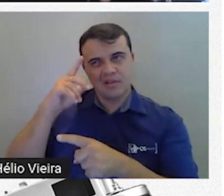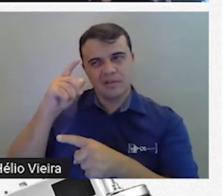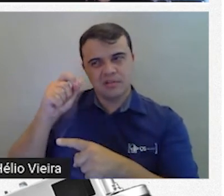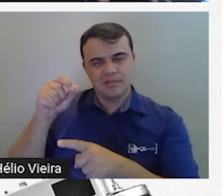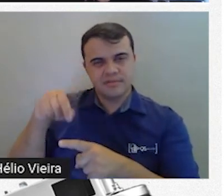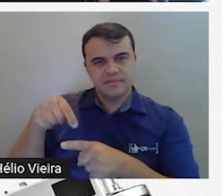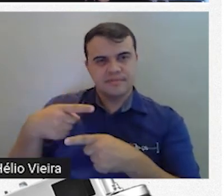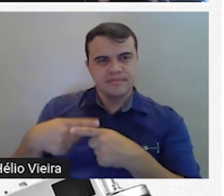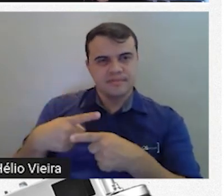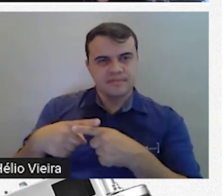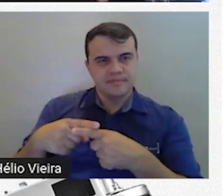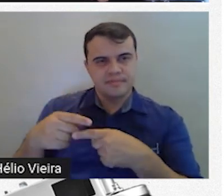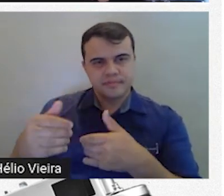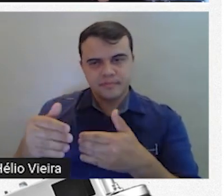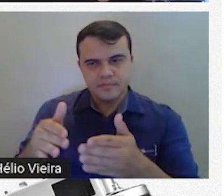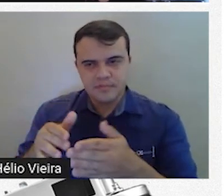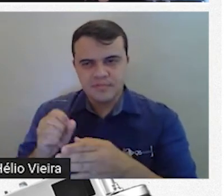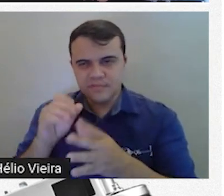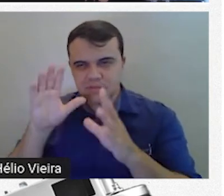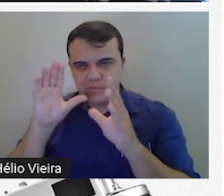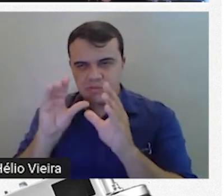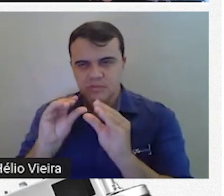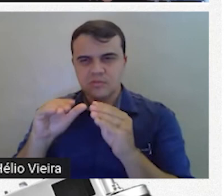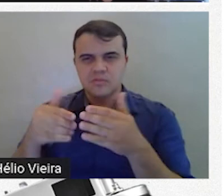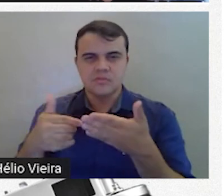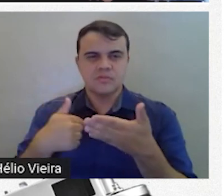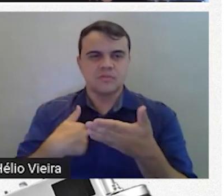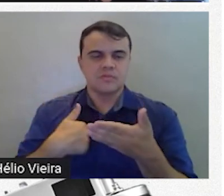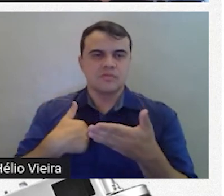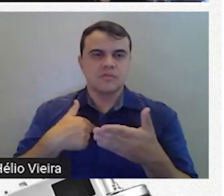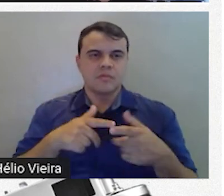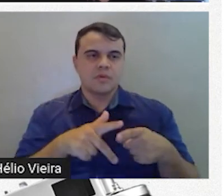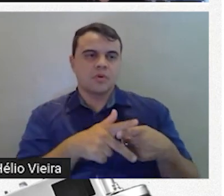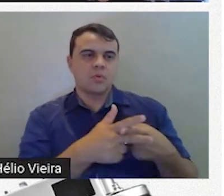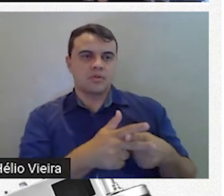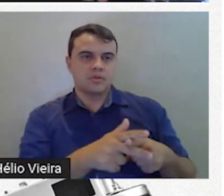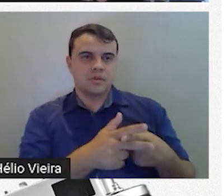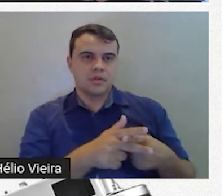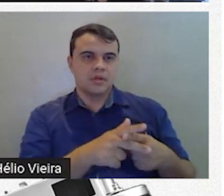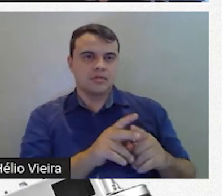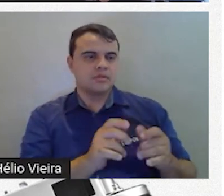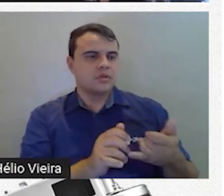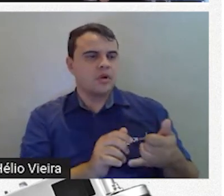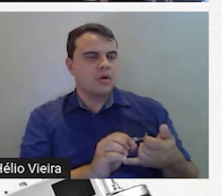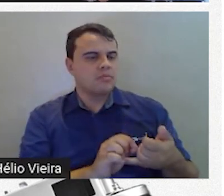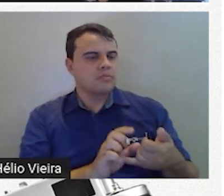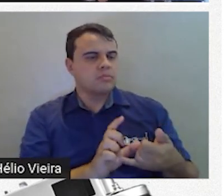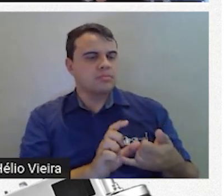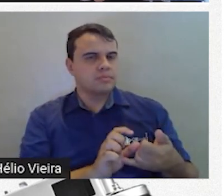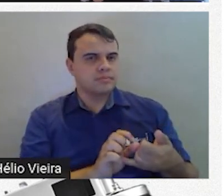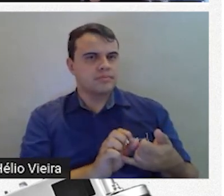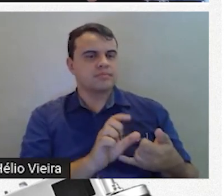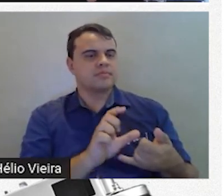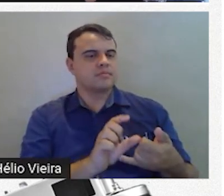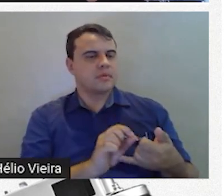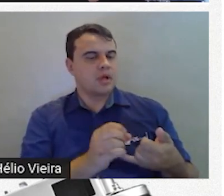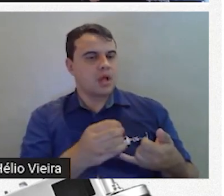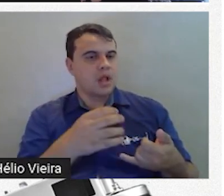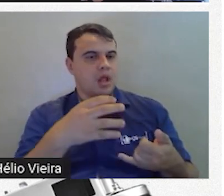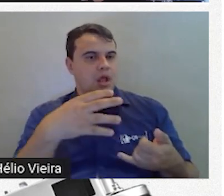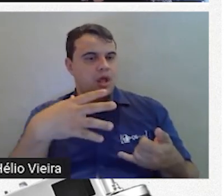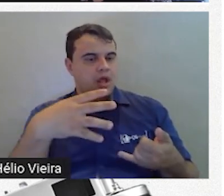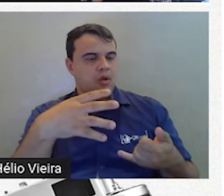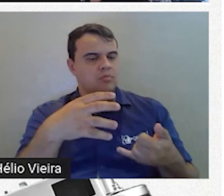que na sala de aula estava um pouquinho escuro, então na edição, no próprio celular mesmo, a gente consegue colocar um pouquinho mais